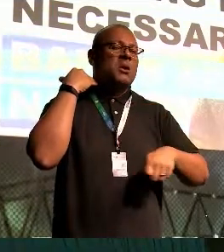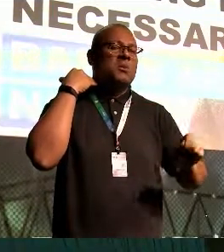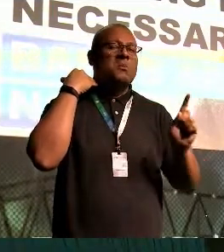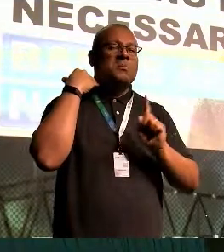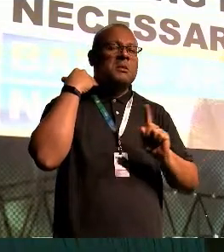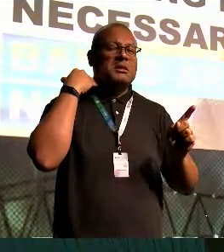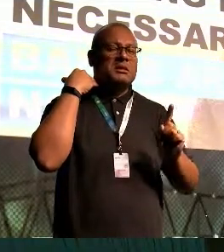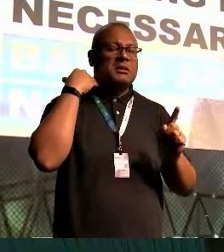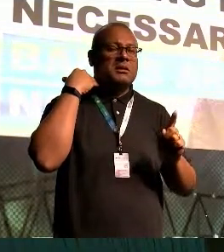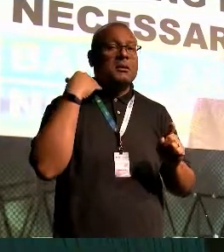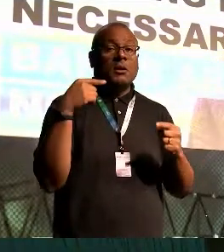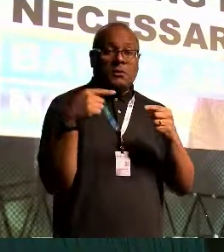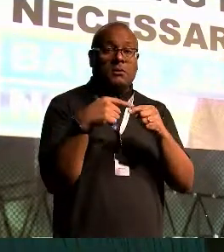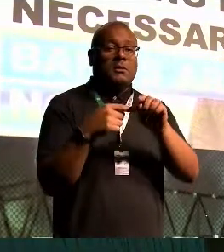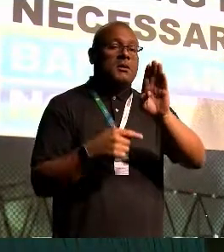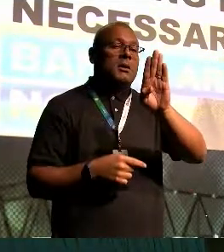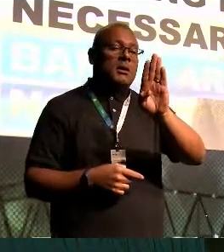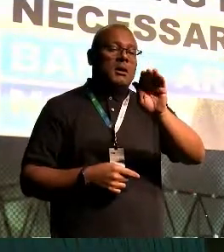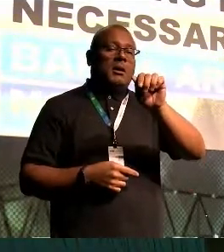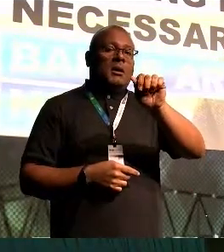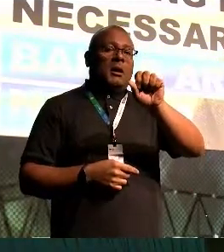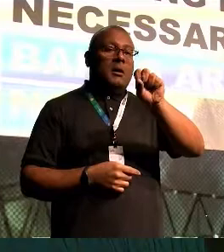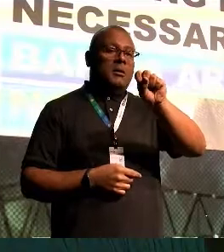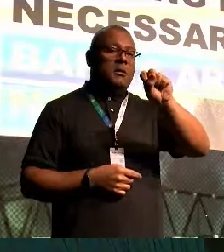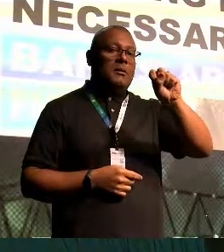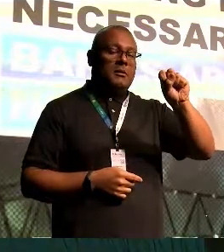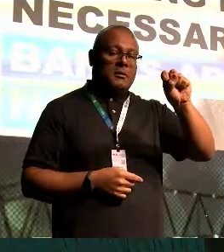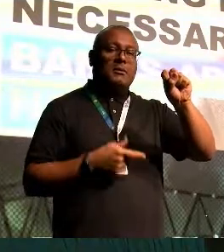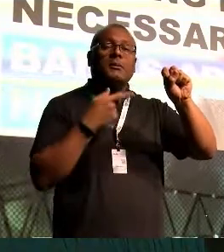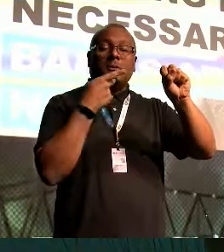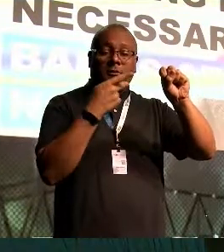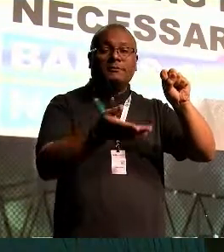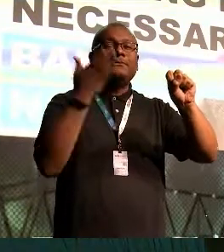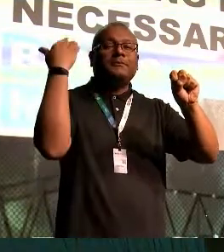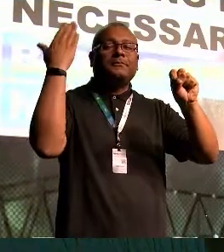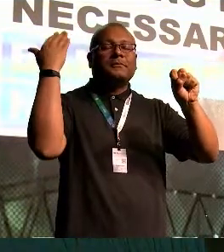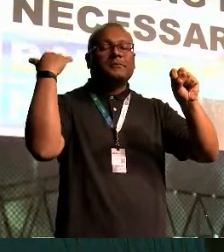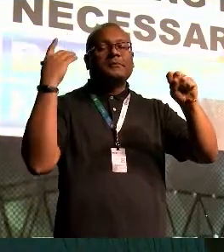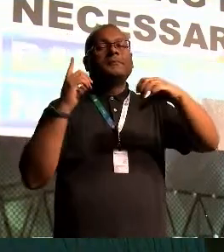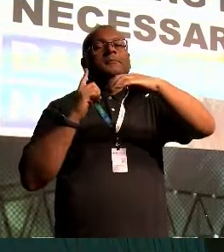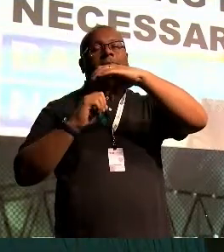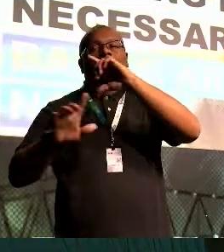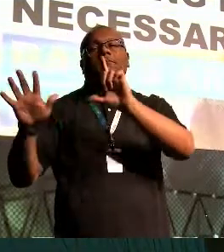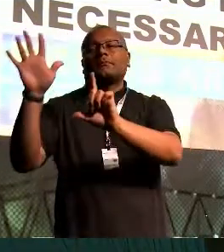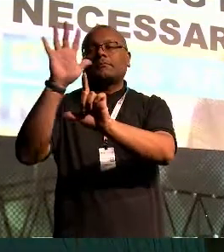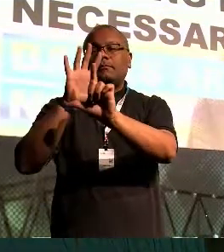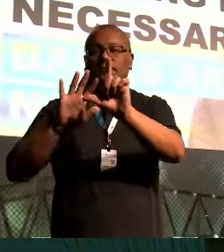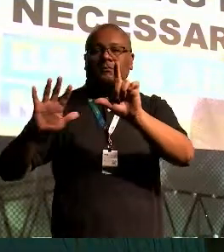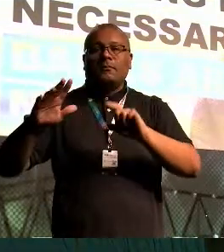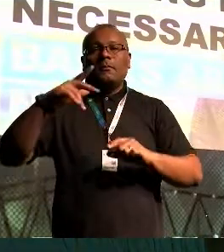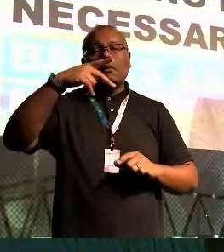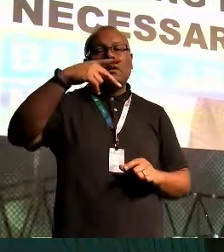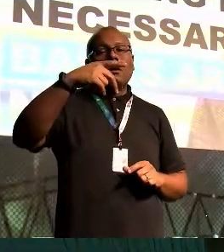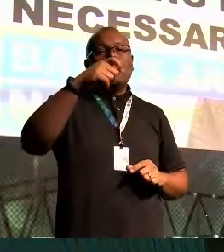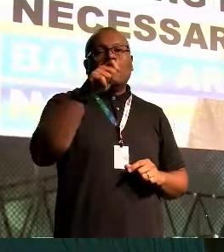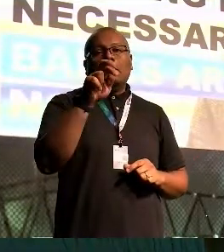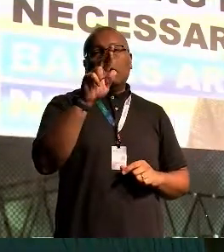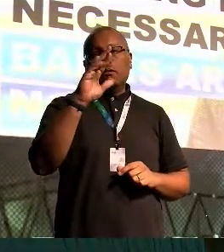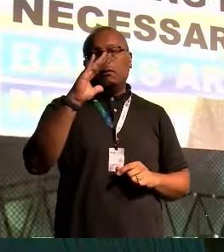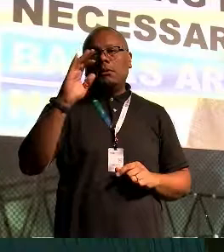de BaaS, eu não estou falando de back-end as a service. Já fui muito cliente de plataformas como Parse, do